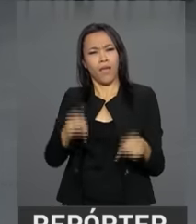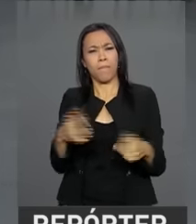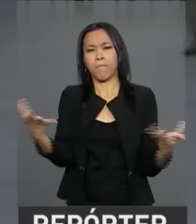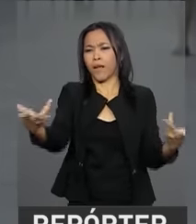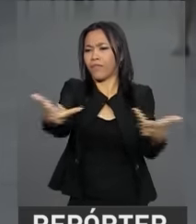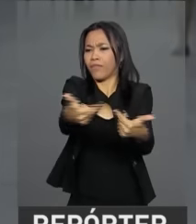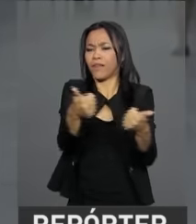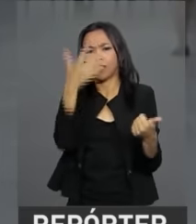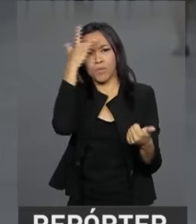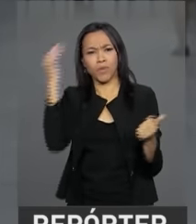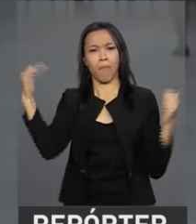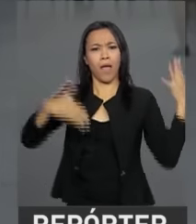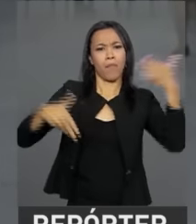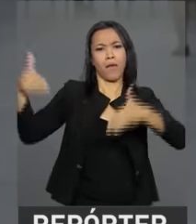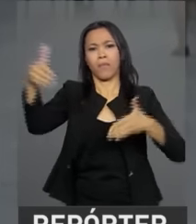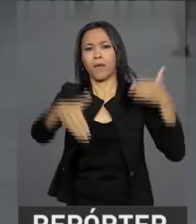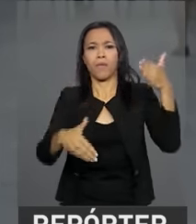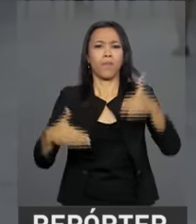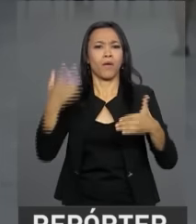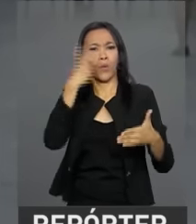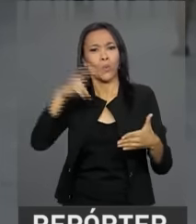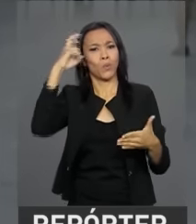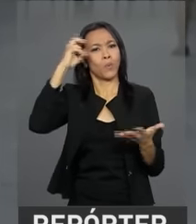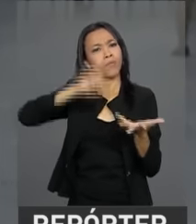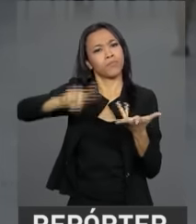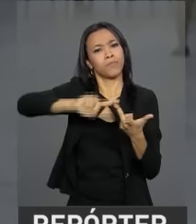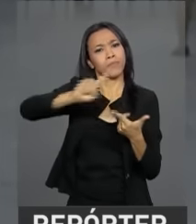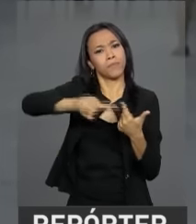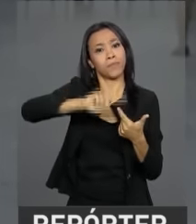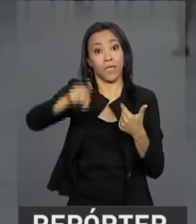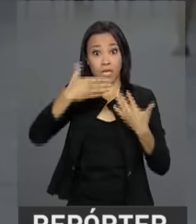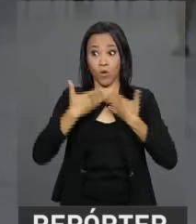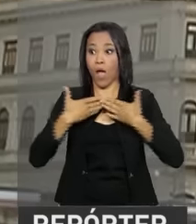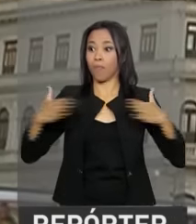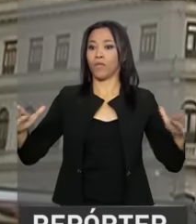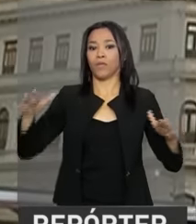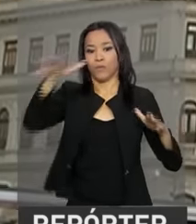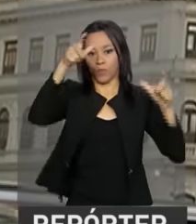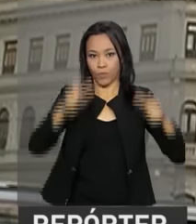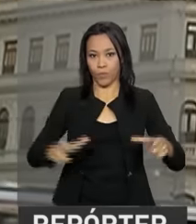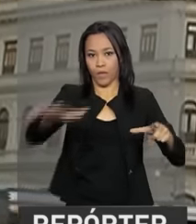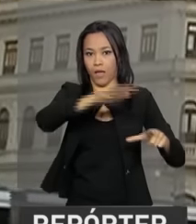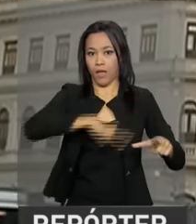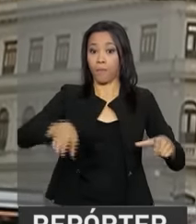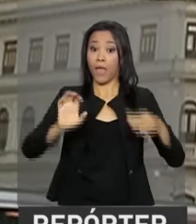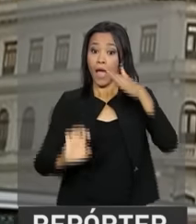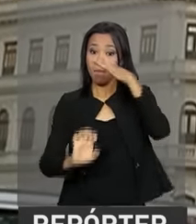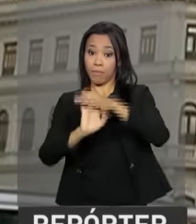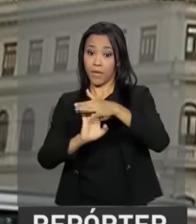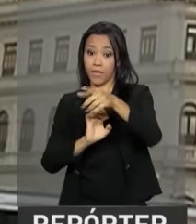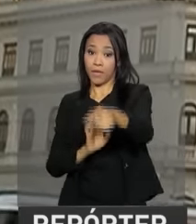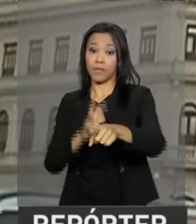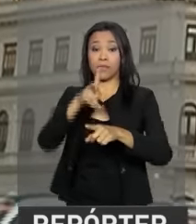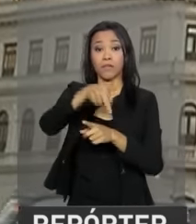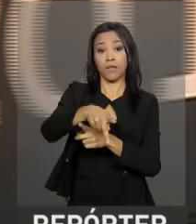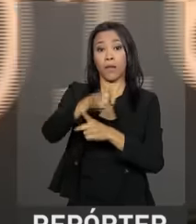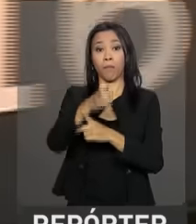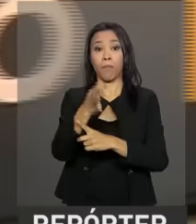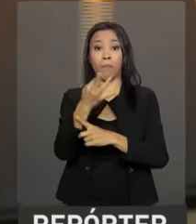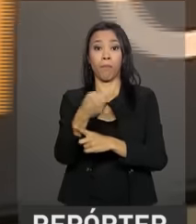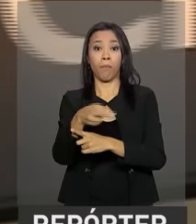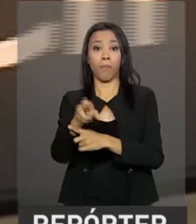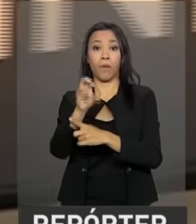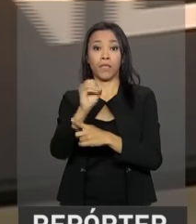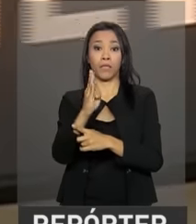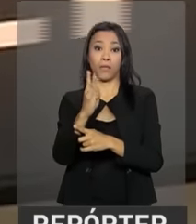ganhado várias atrações culturais desde que começou a ser revitalizado a Petrobras é uma das apoiadoras de eventos